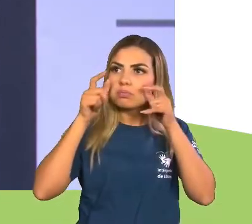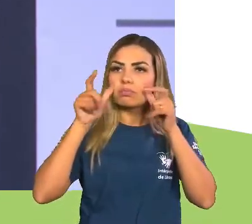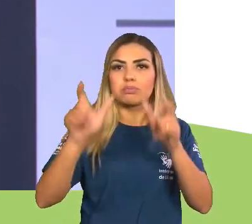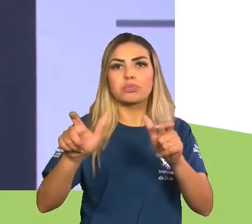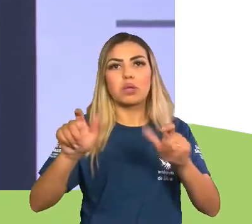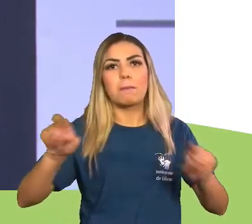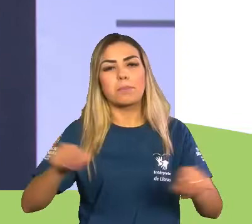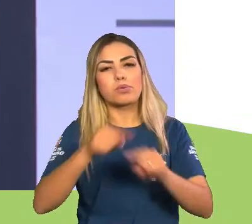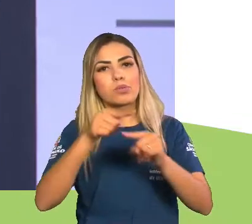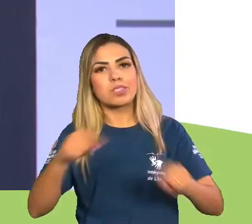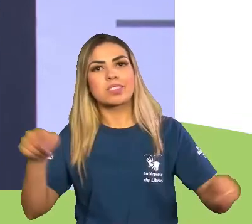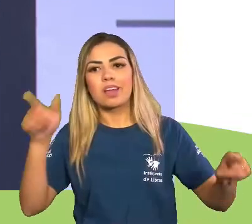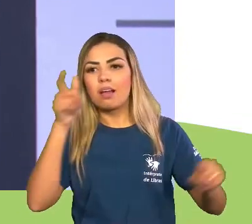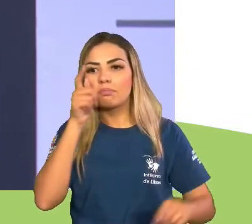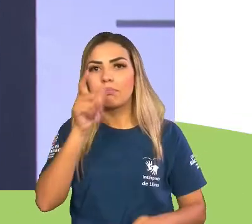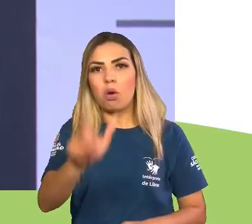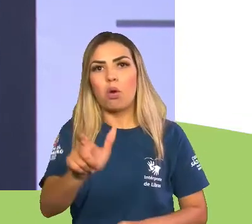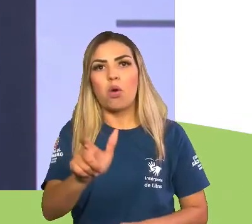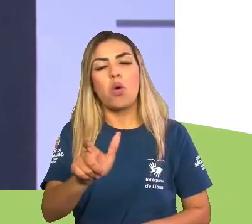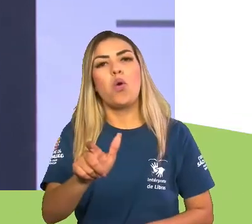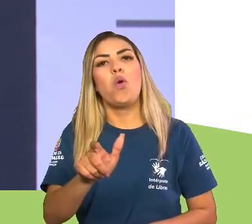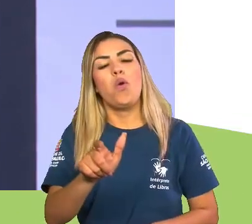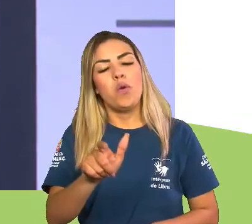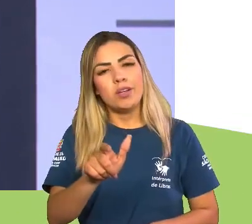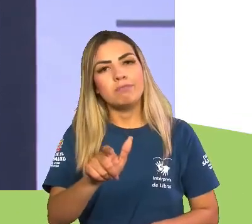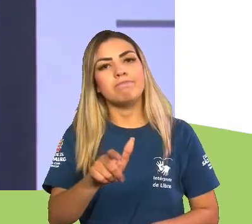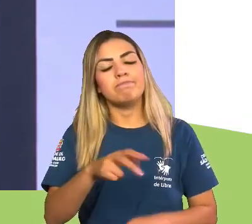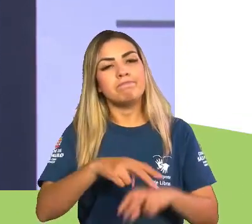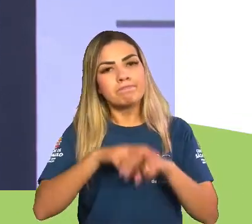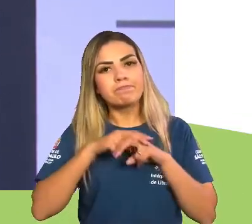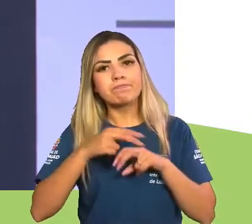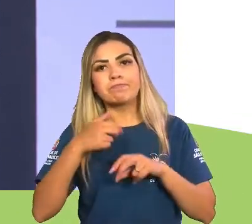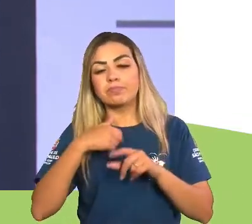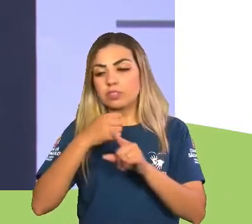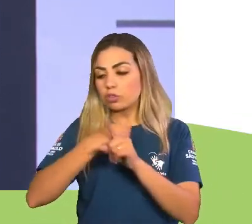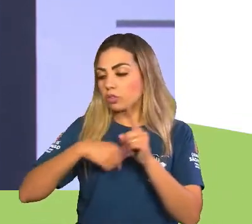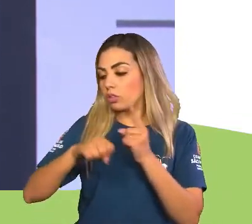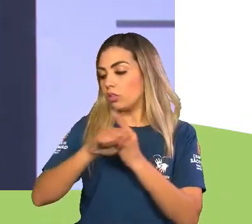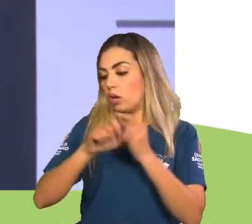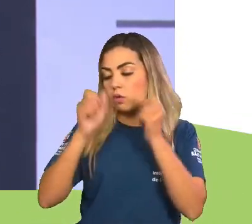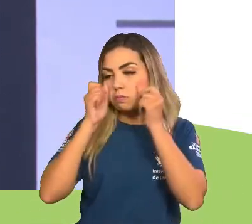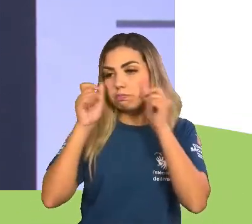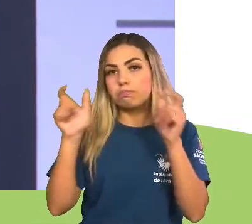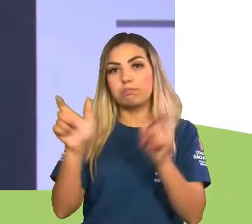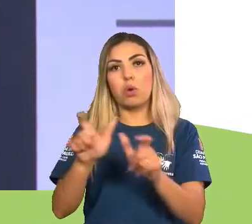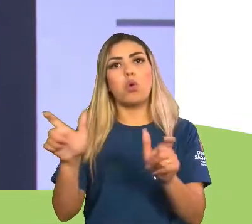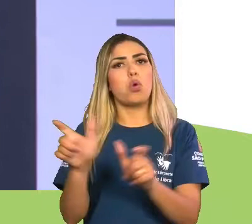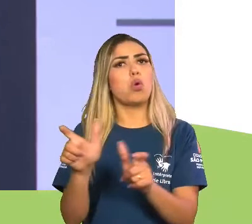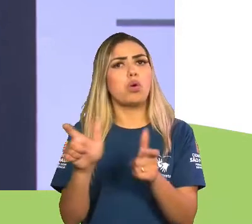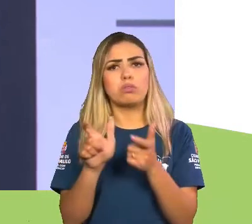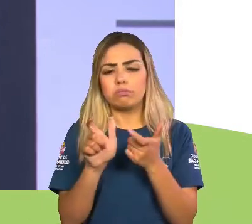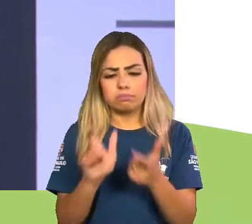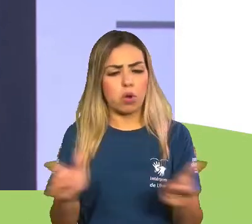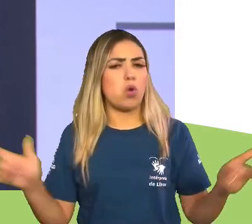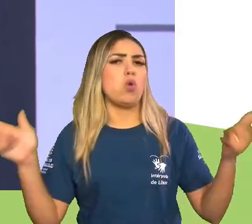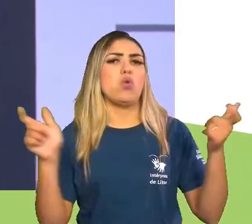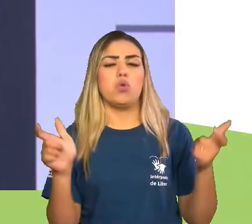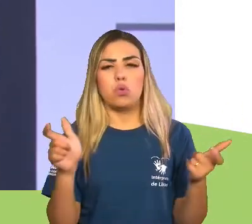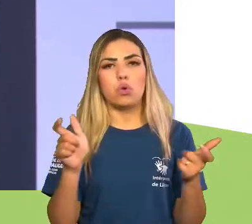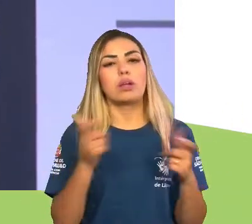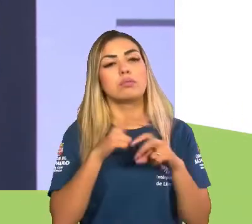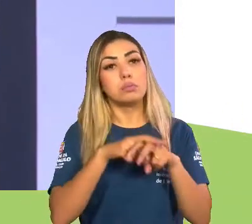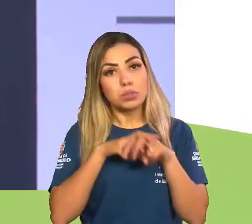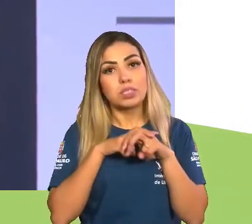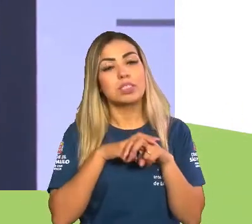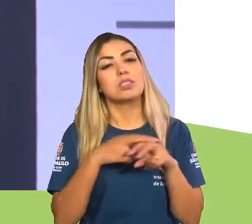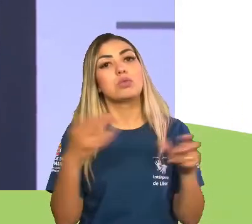pela música. E isso fez com que meu interesse social fosse gigante, né? Então, a